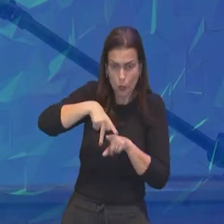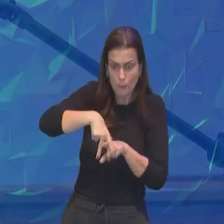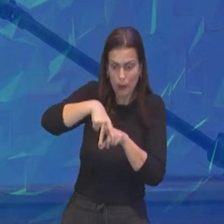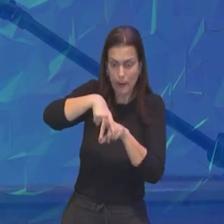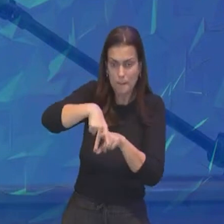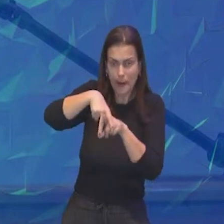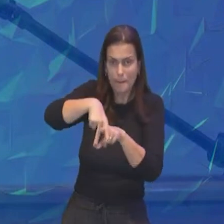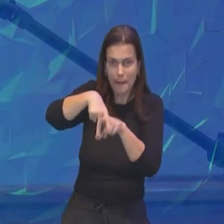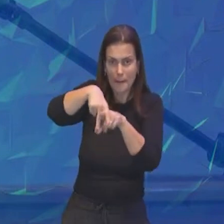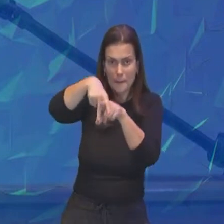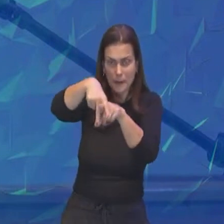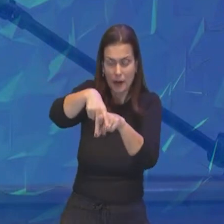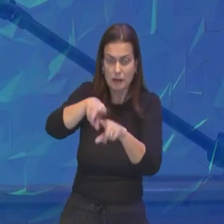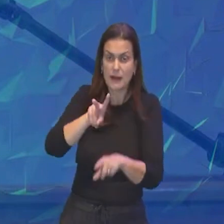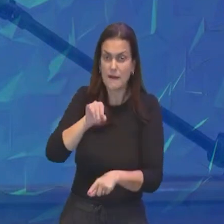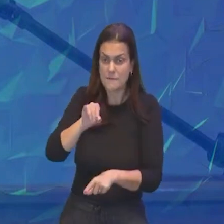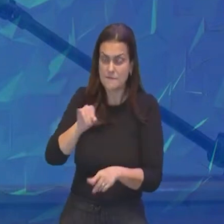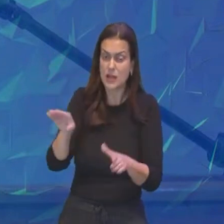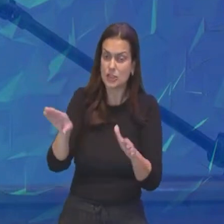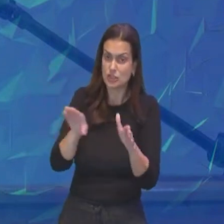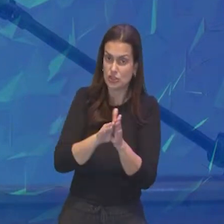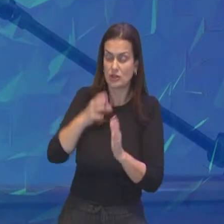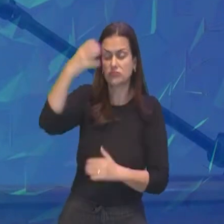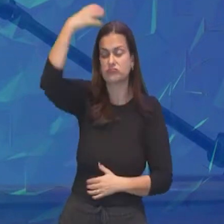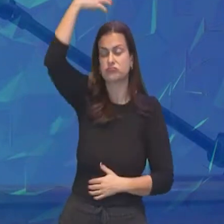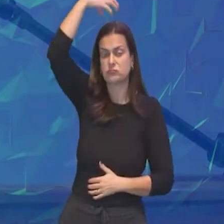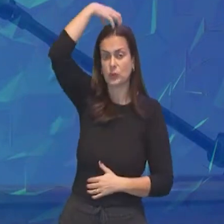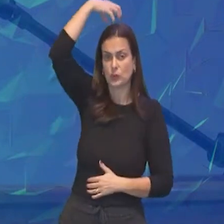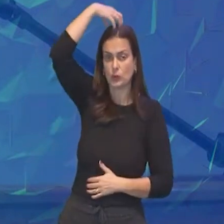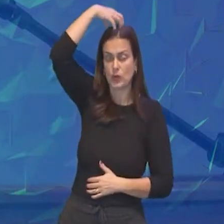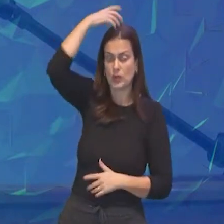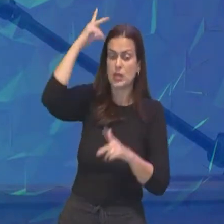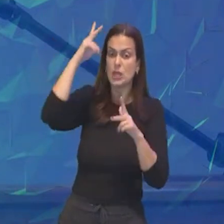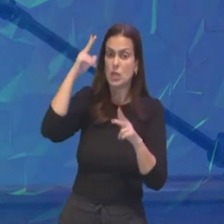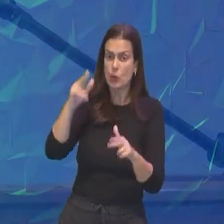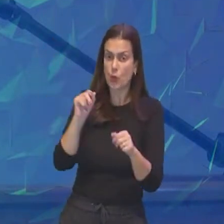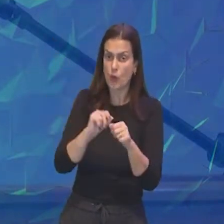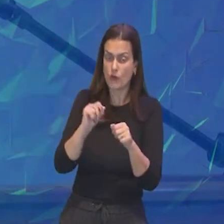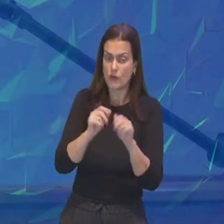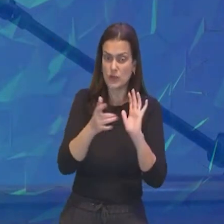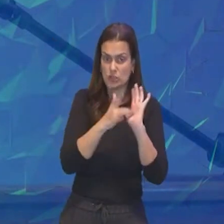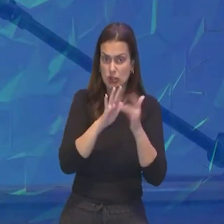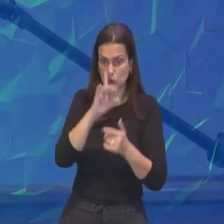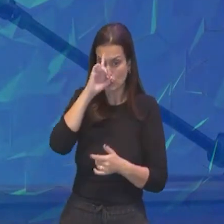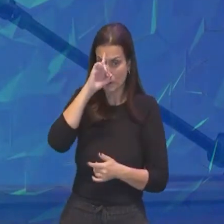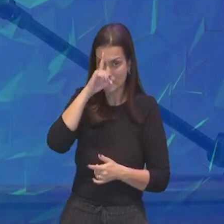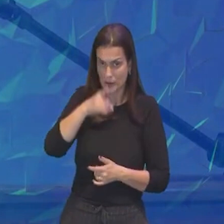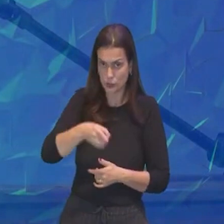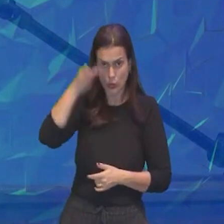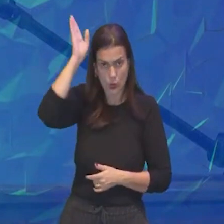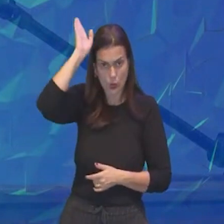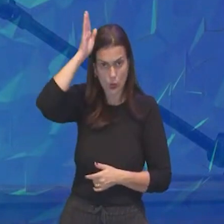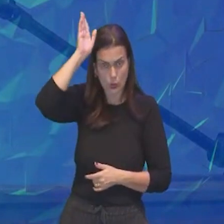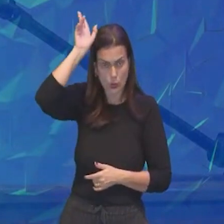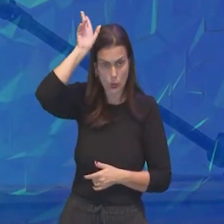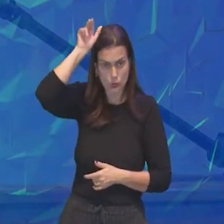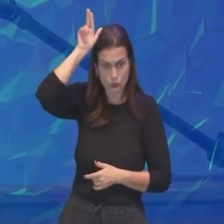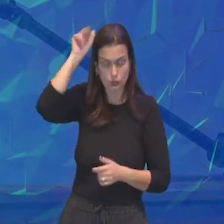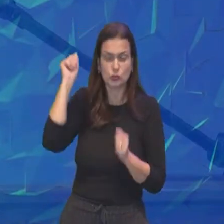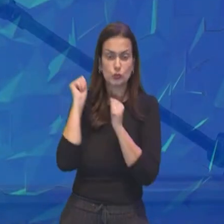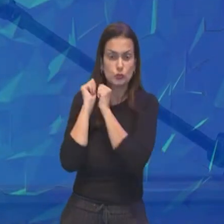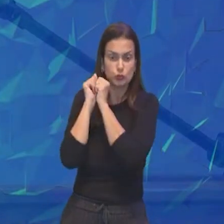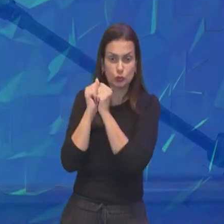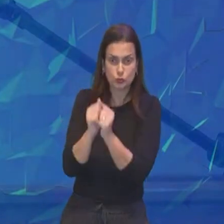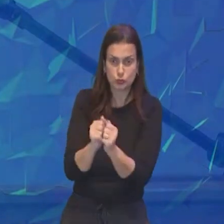de carga. Indo os discípulos, e tendo feito como Jesus lhe ordenara, trouxeram a jumenta e o jumentinho.